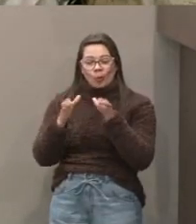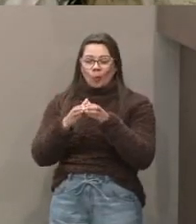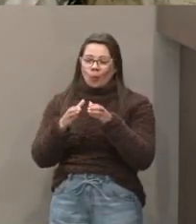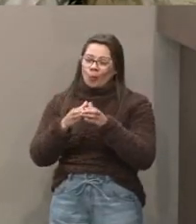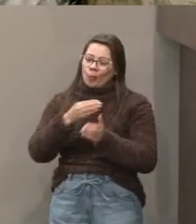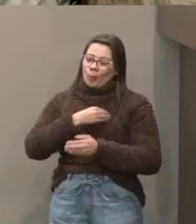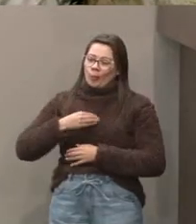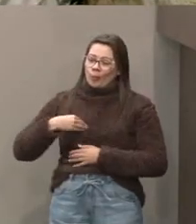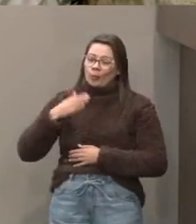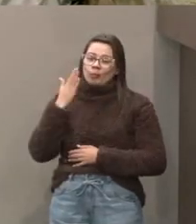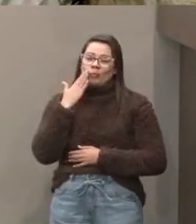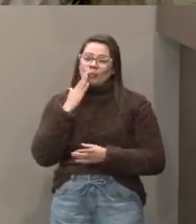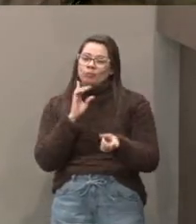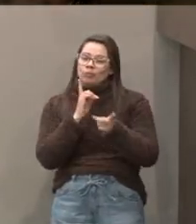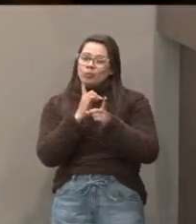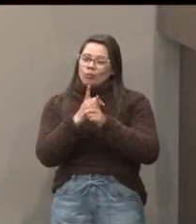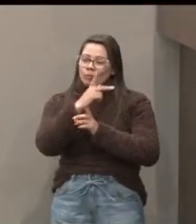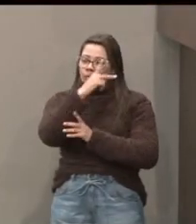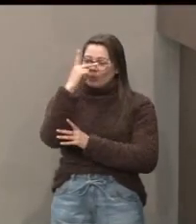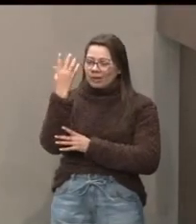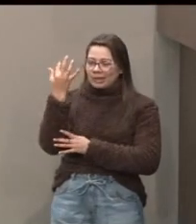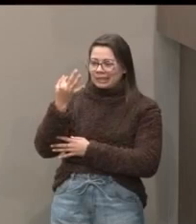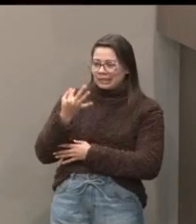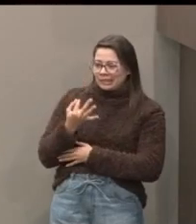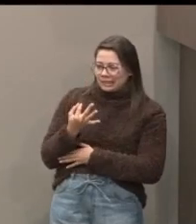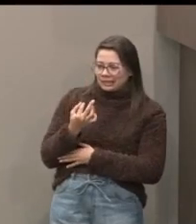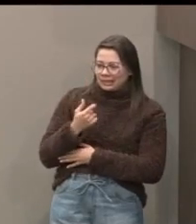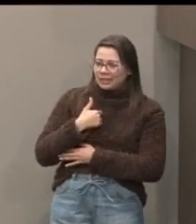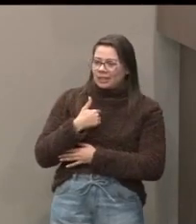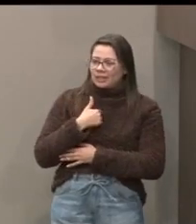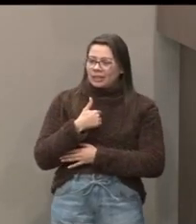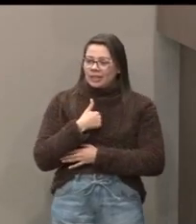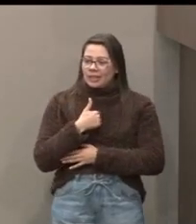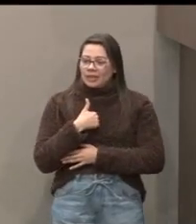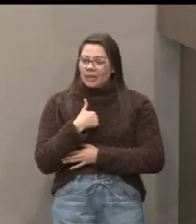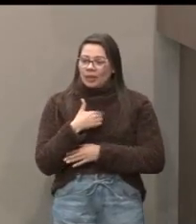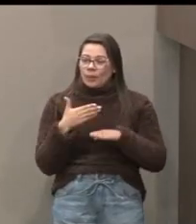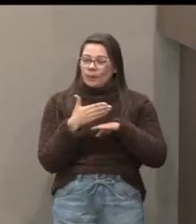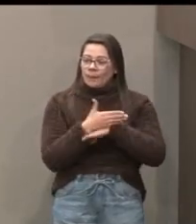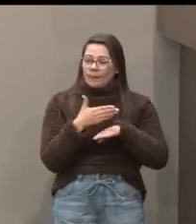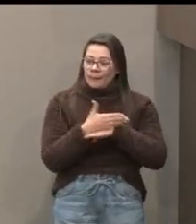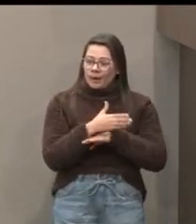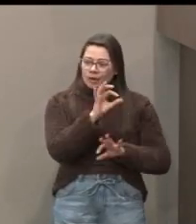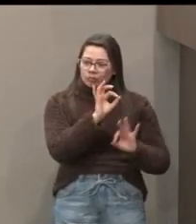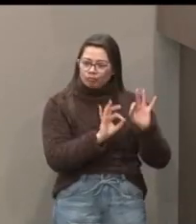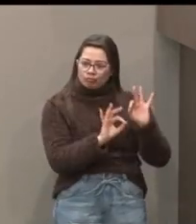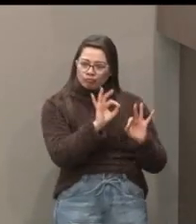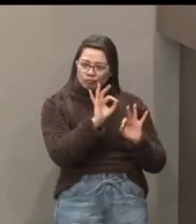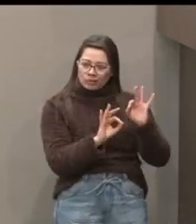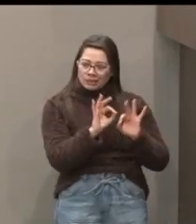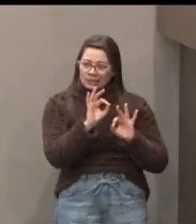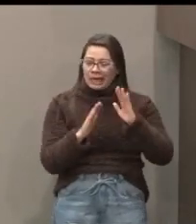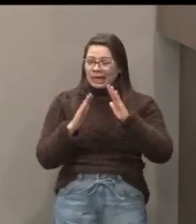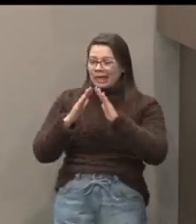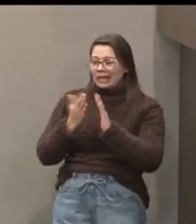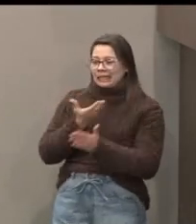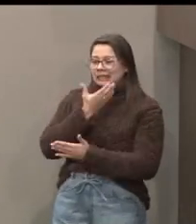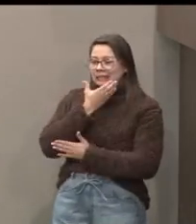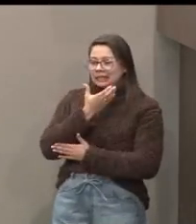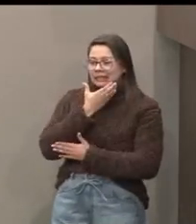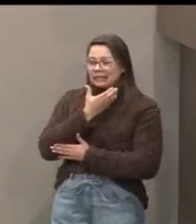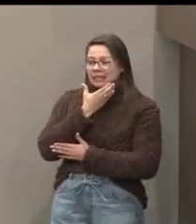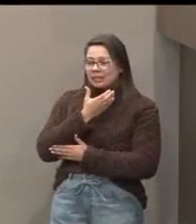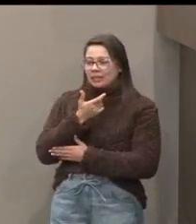que encontrou as pessoas certas. Estava enfeitando a casa para o Natal. Como eu